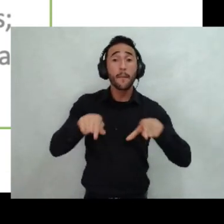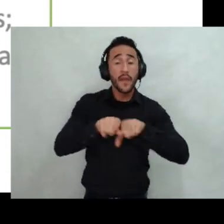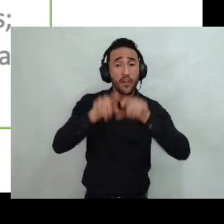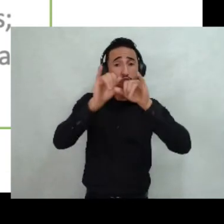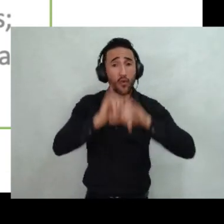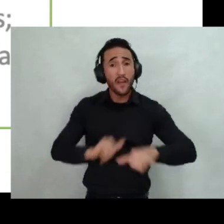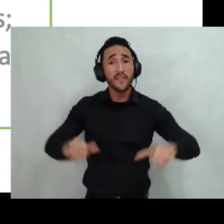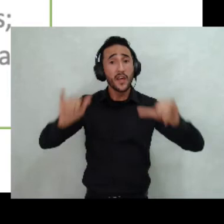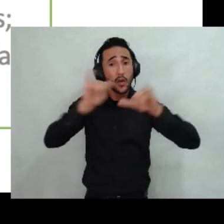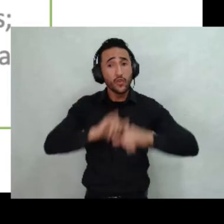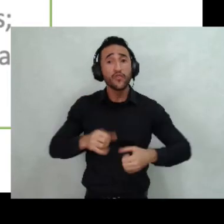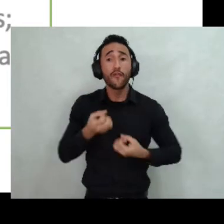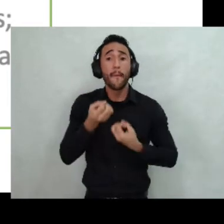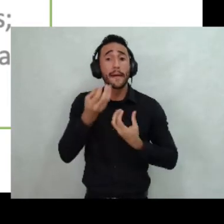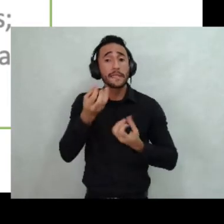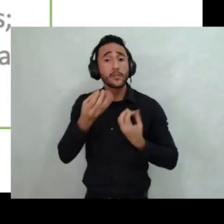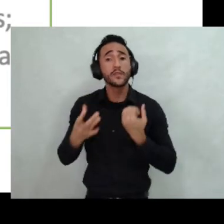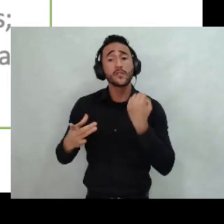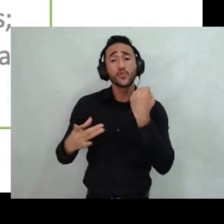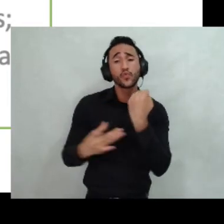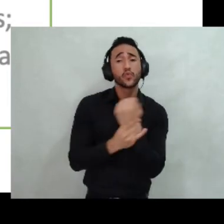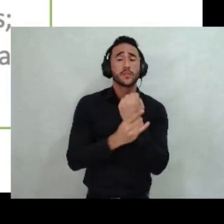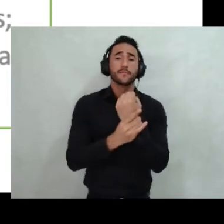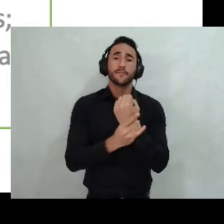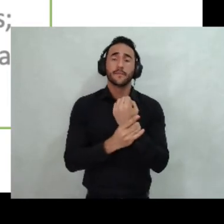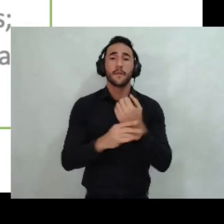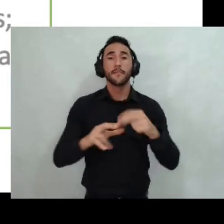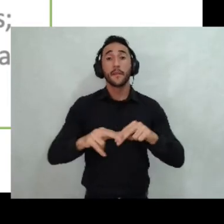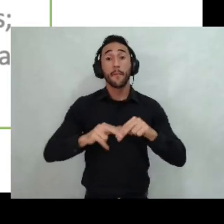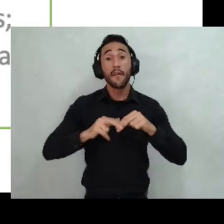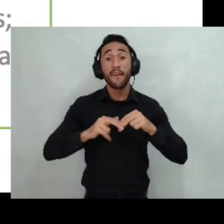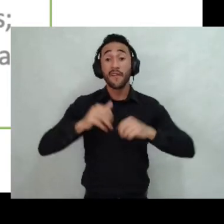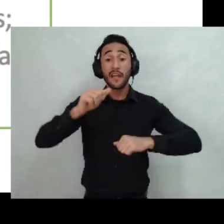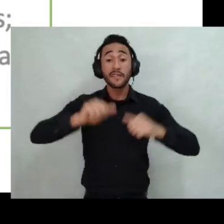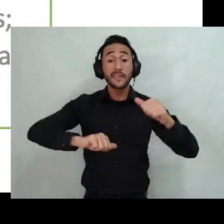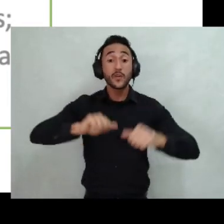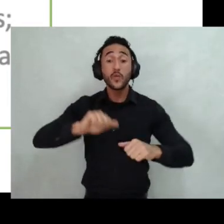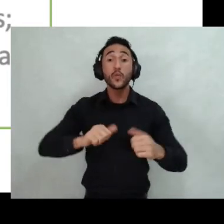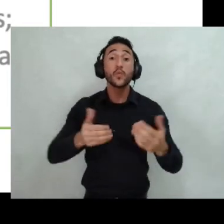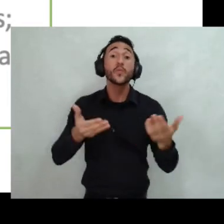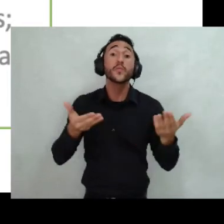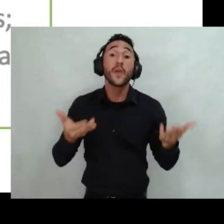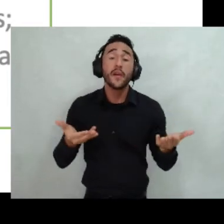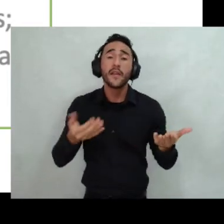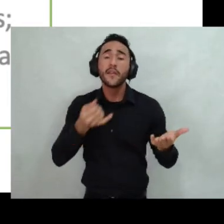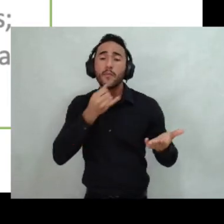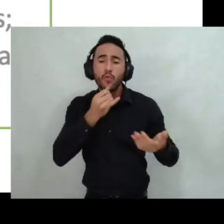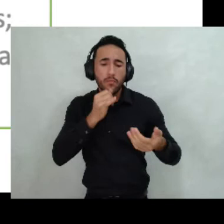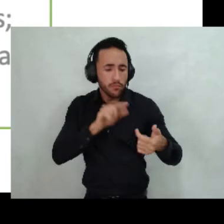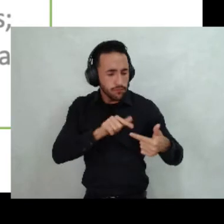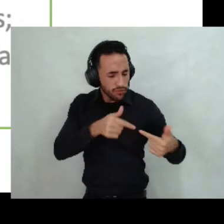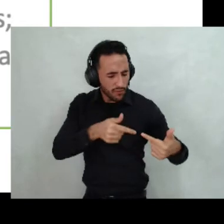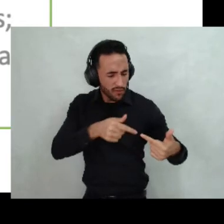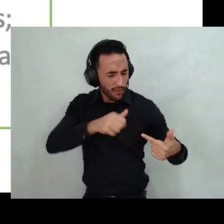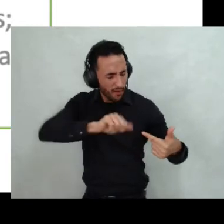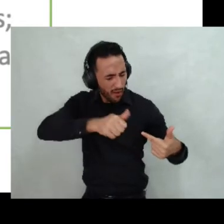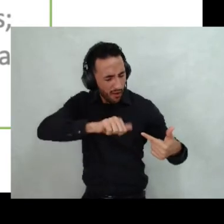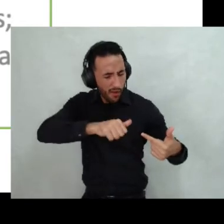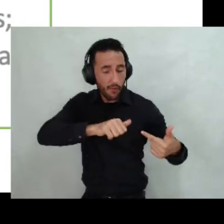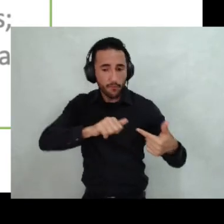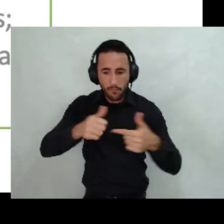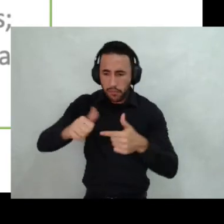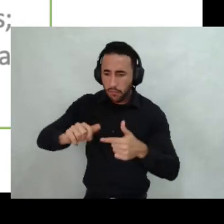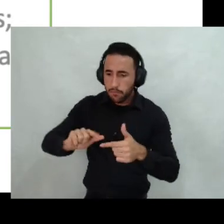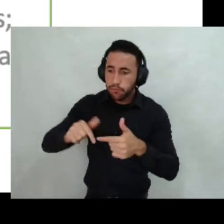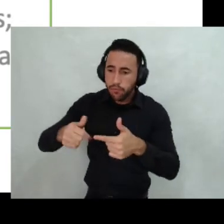informações seguras e pertinentes. E a própria avaliação das ações que estão sendo tomadas. Por isso que eu sempre tenho dito